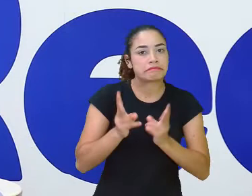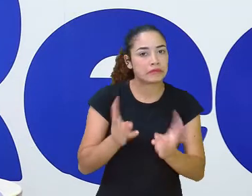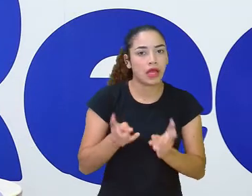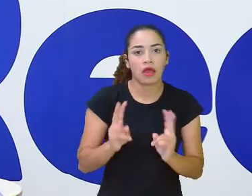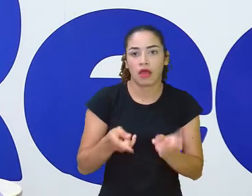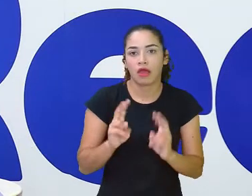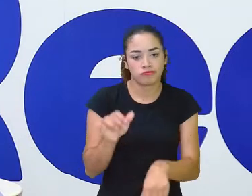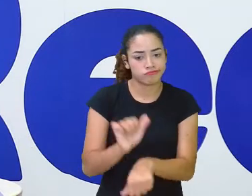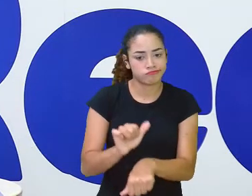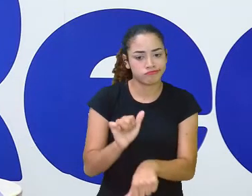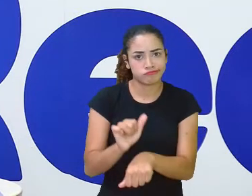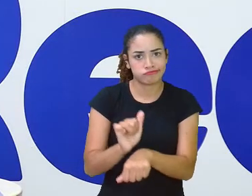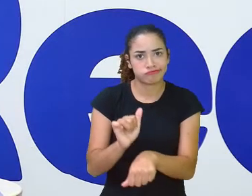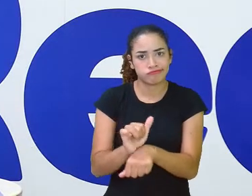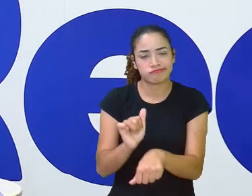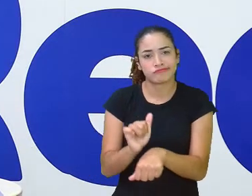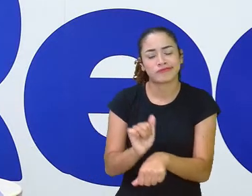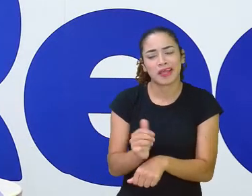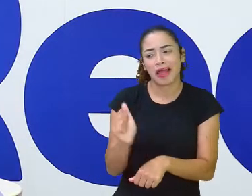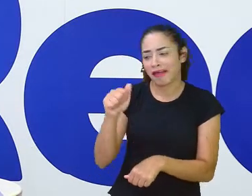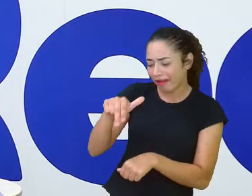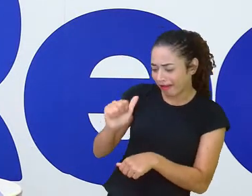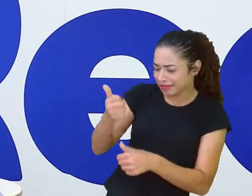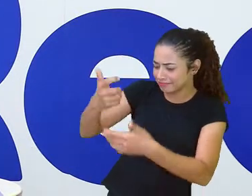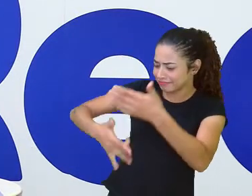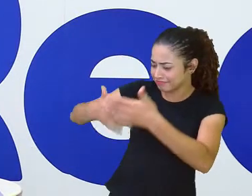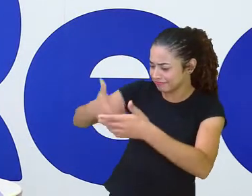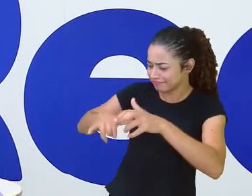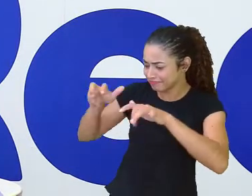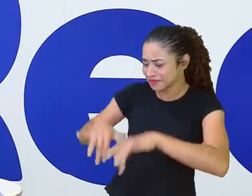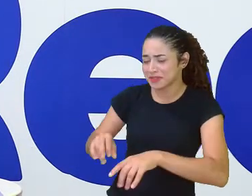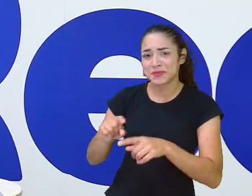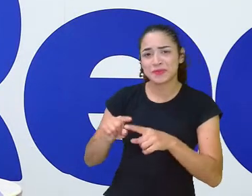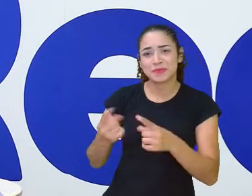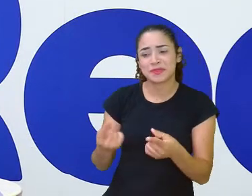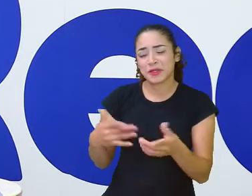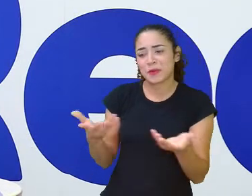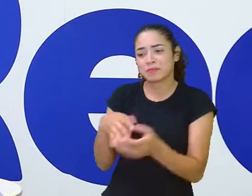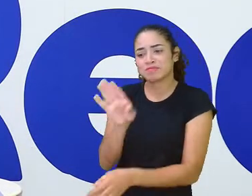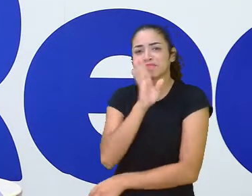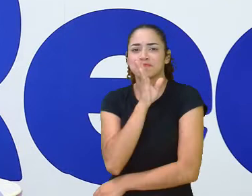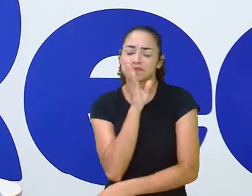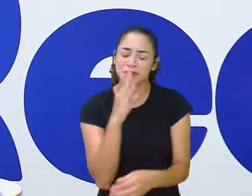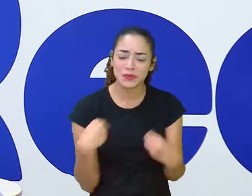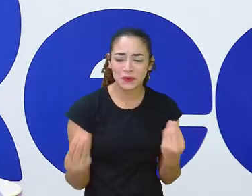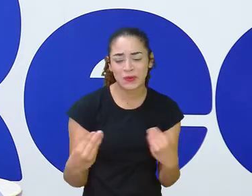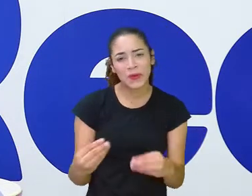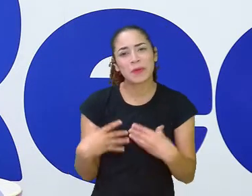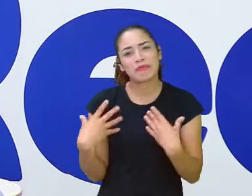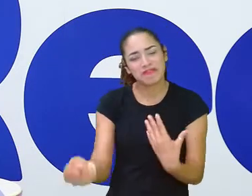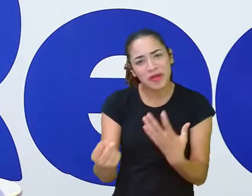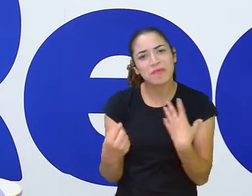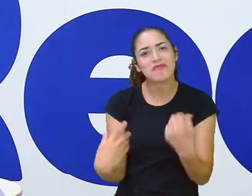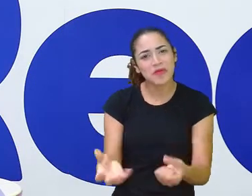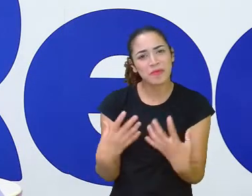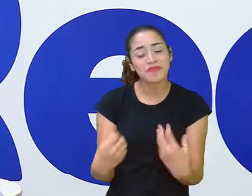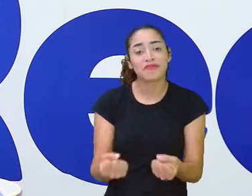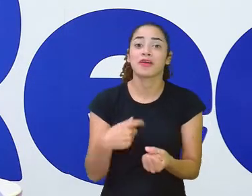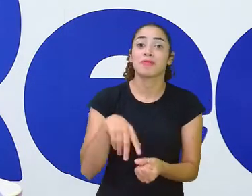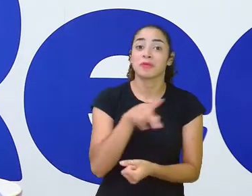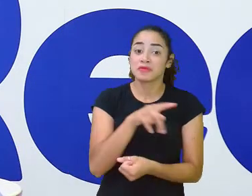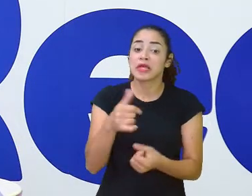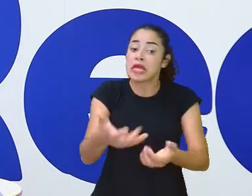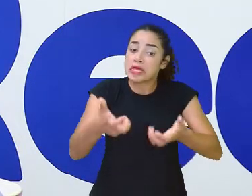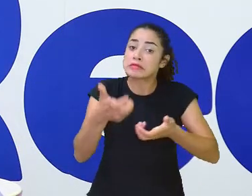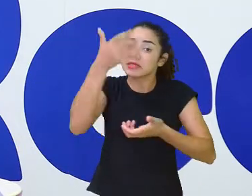Porque até agora nem a Ana que estava falando no chat falou mais nada aí. Vê só se pode. Vamos, gente? Cadê? Professora Kátia quer saber,